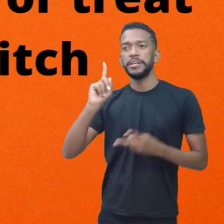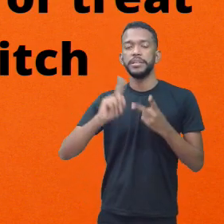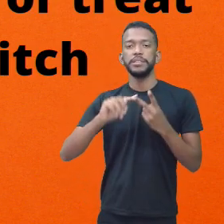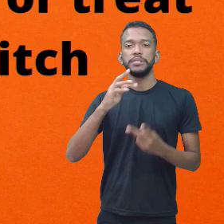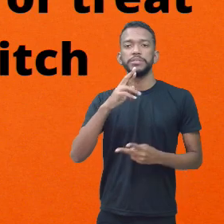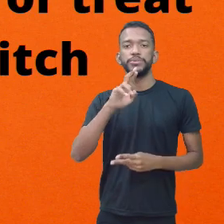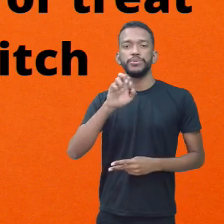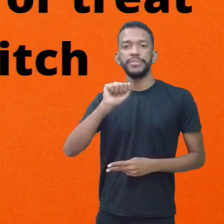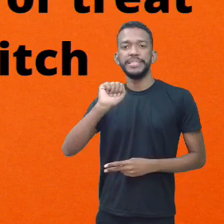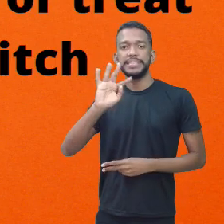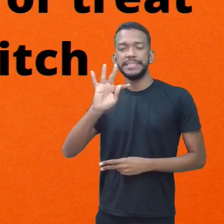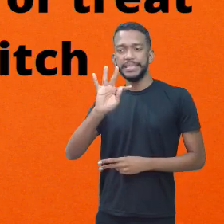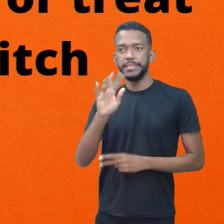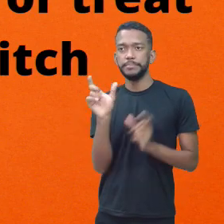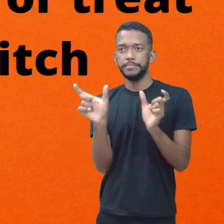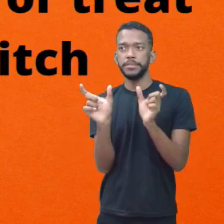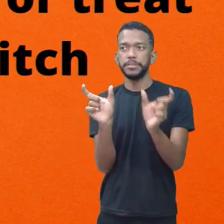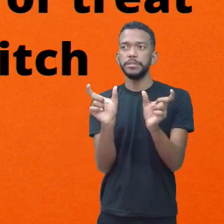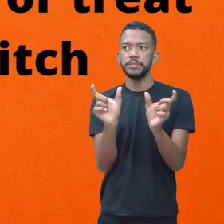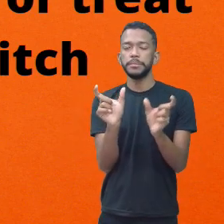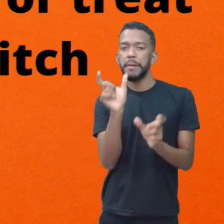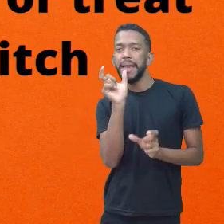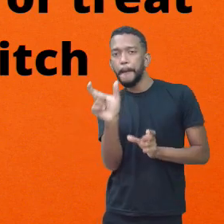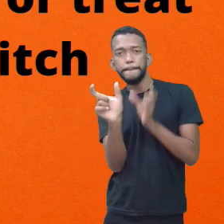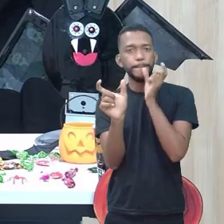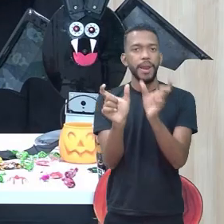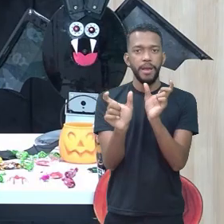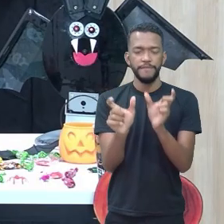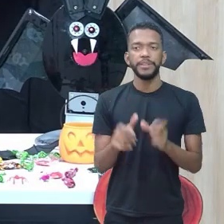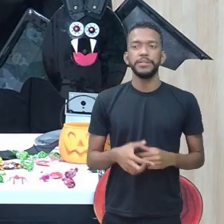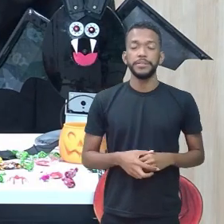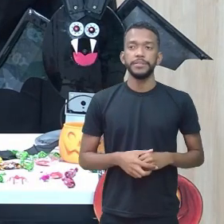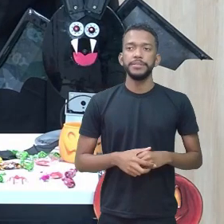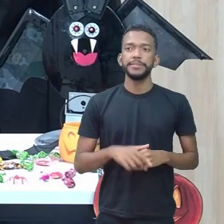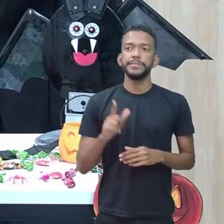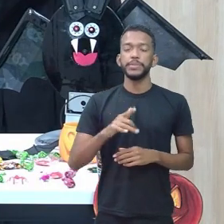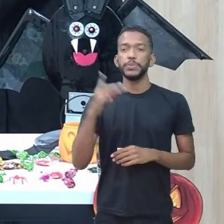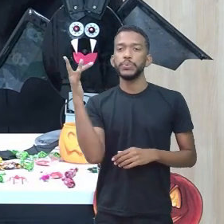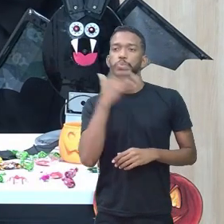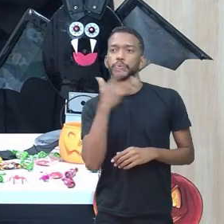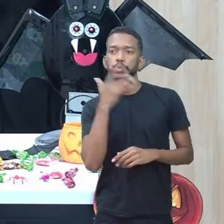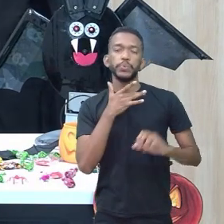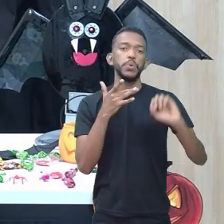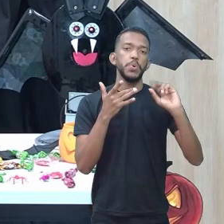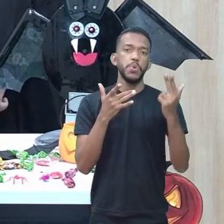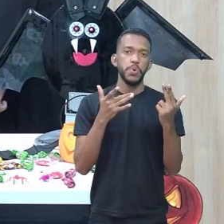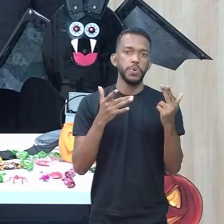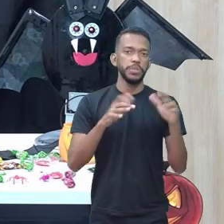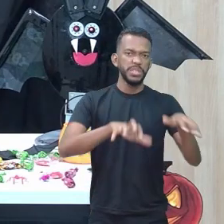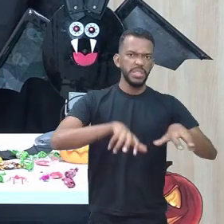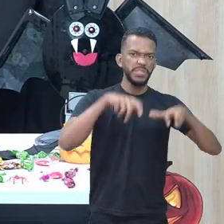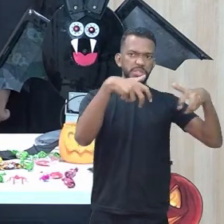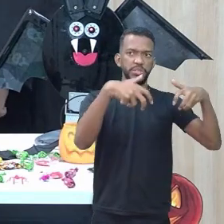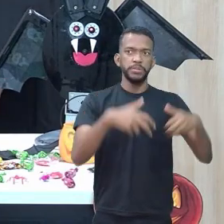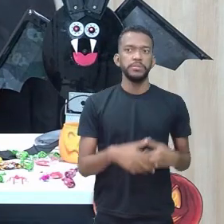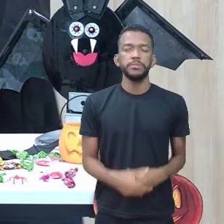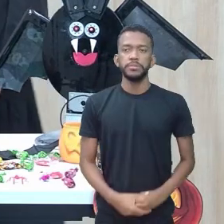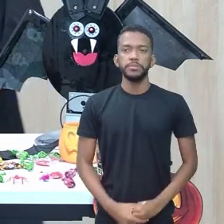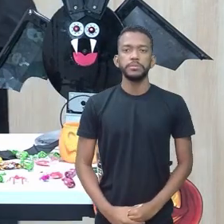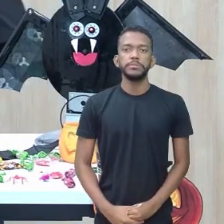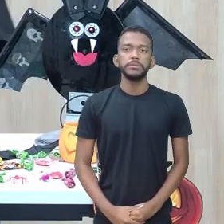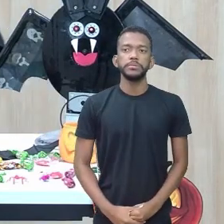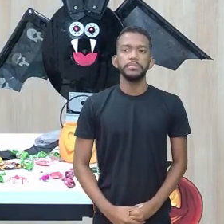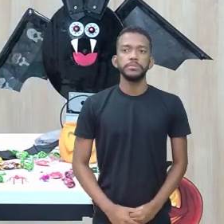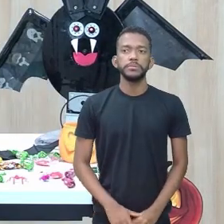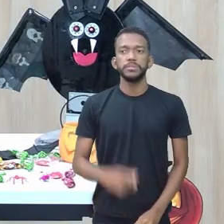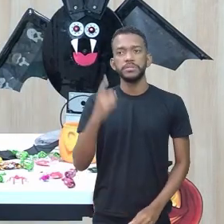Treat. Trick, Treat, tá? Que é gostosuras ou travessuras. Vampire, como já imaginamos,